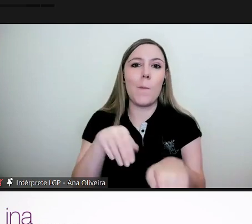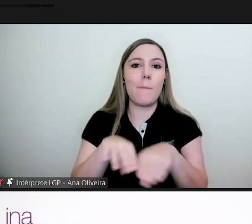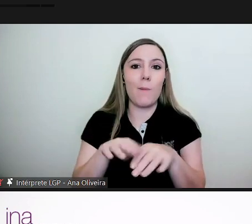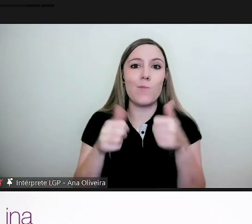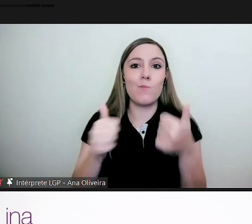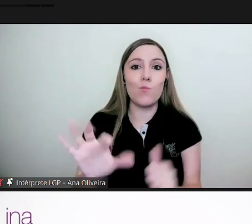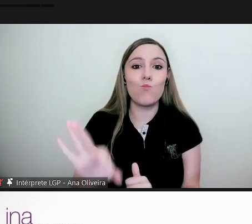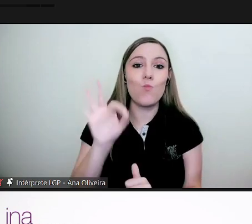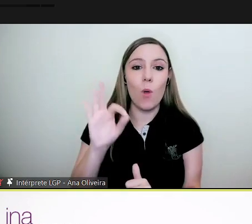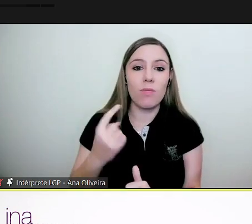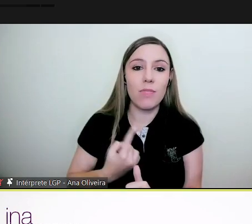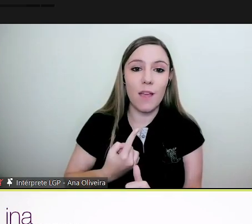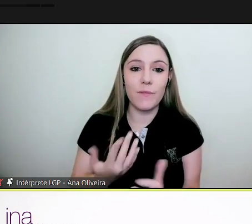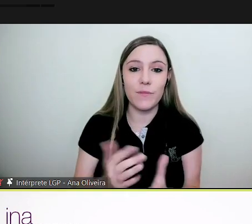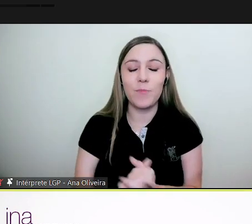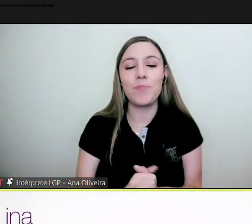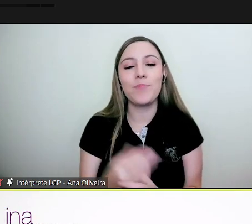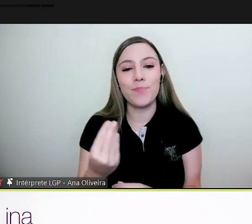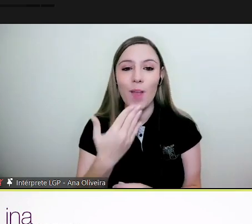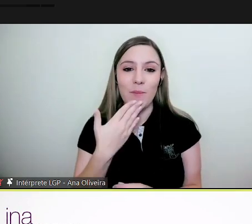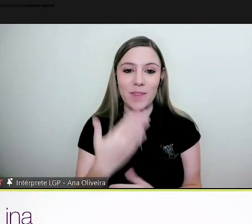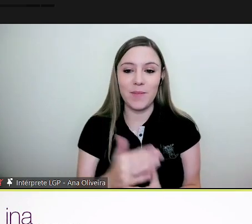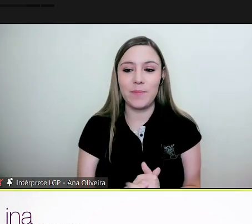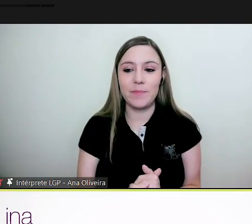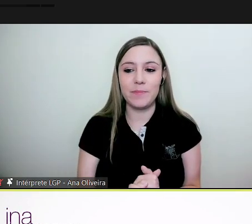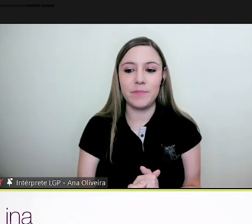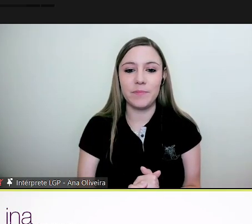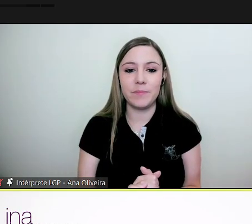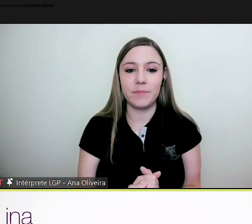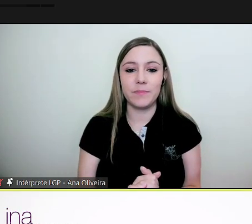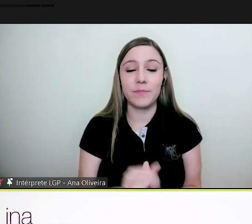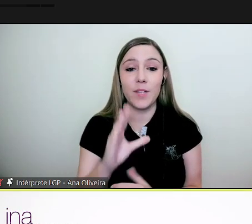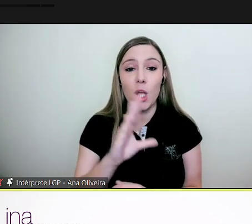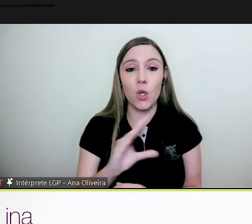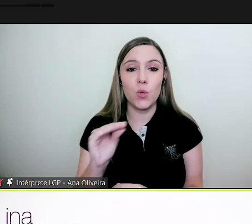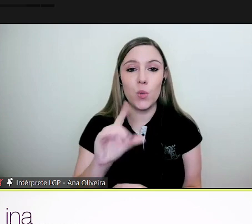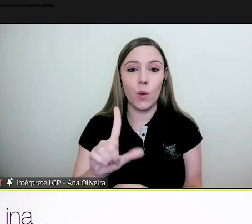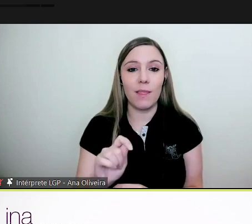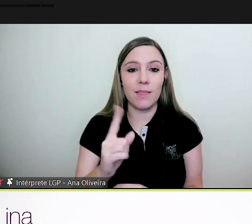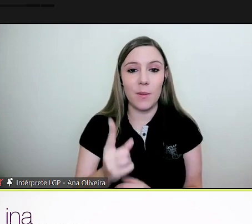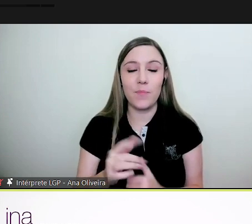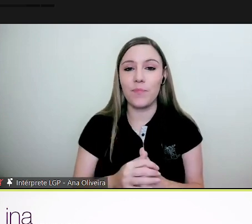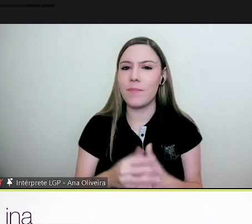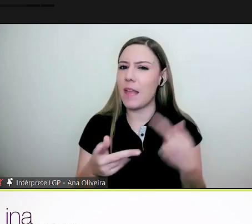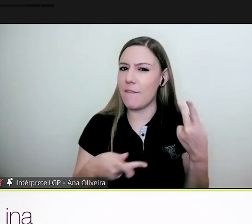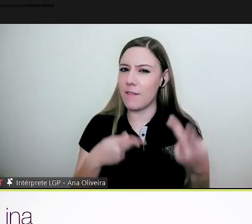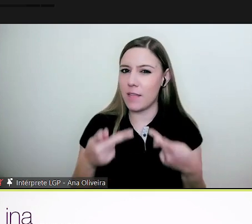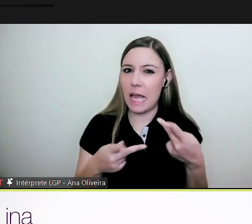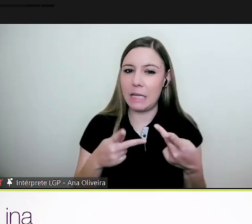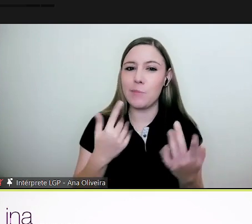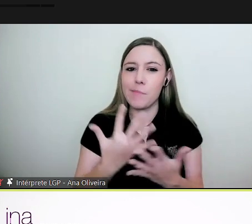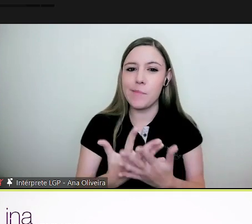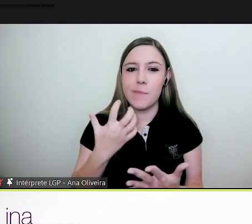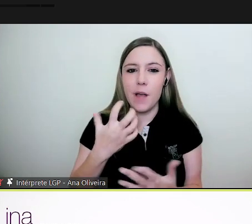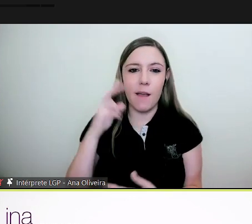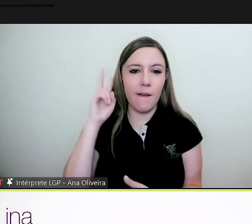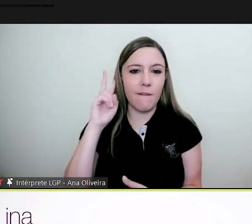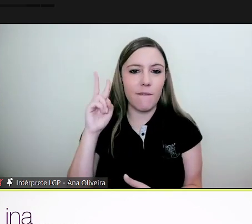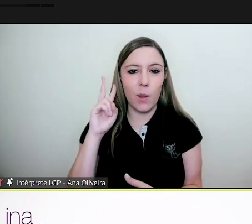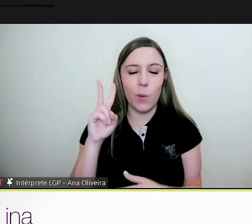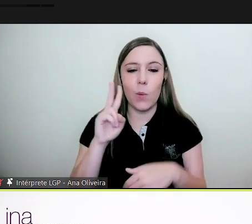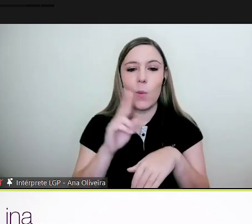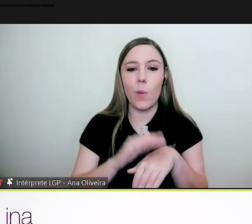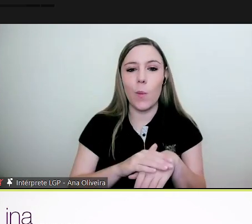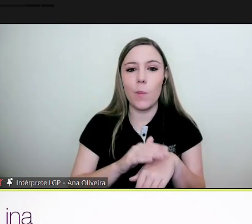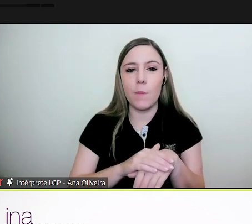práticas. Muito bem, muito obrigado. Obrigada. João Lé, avaliar e evidenciar valor